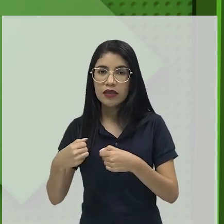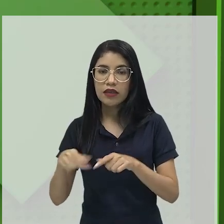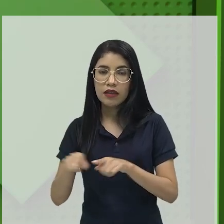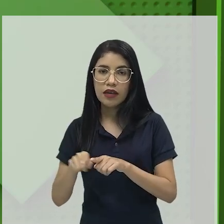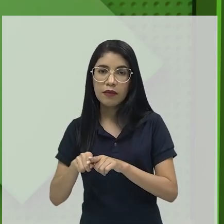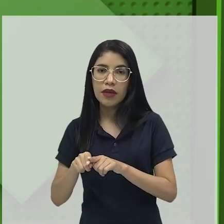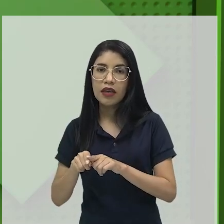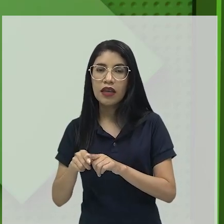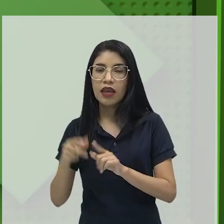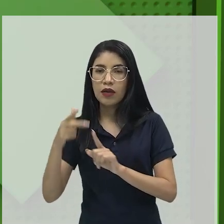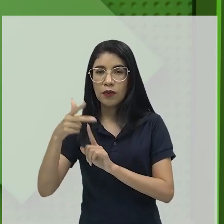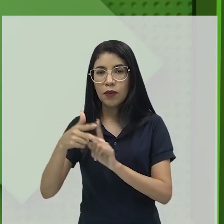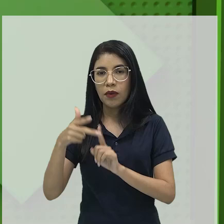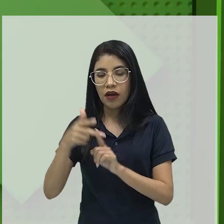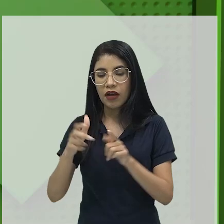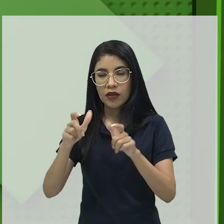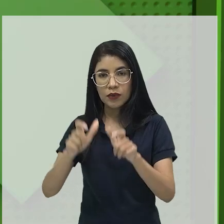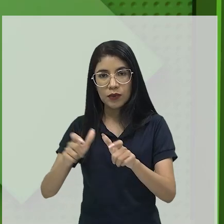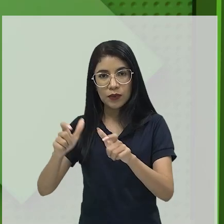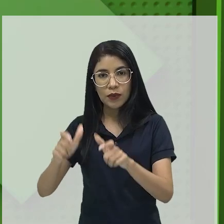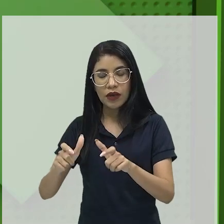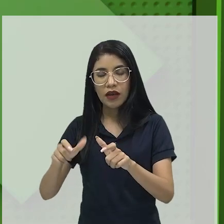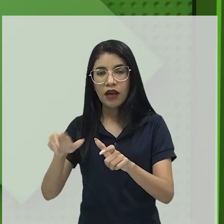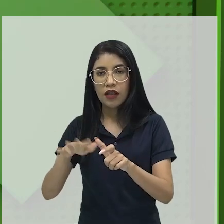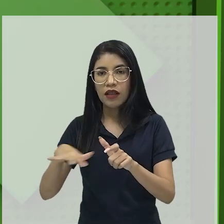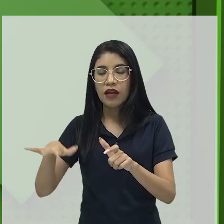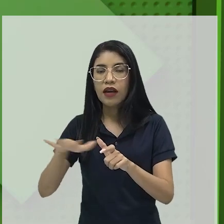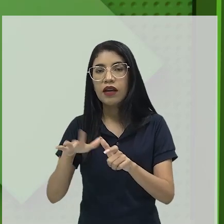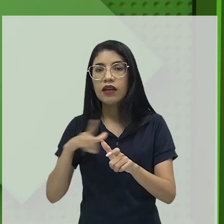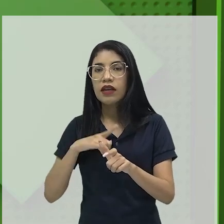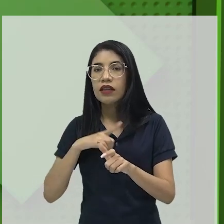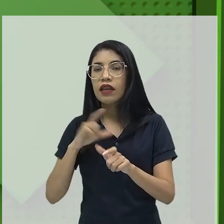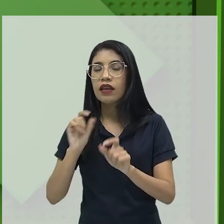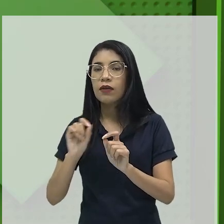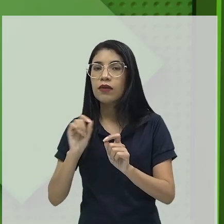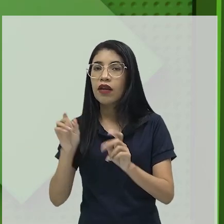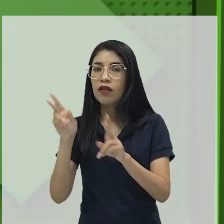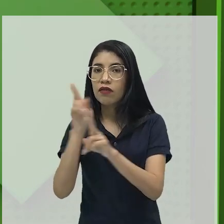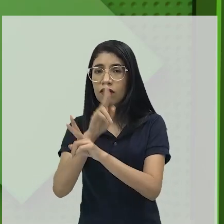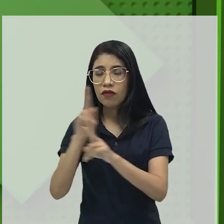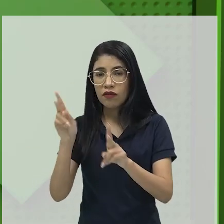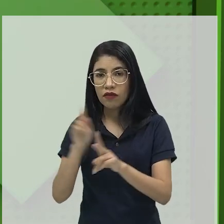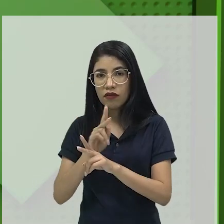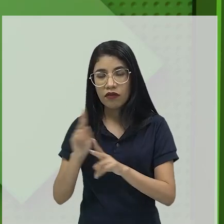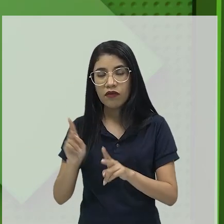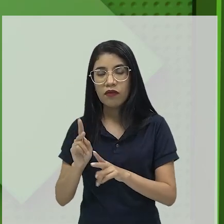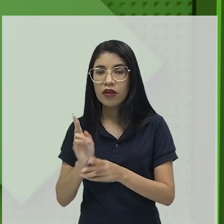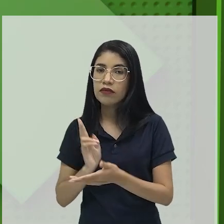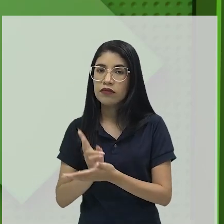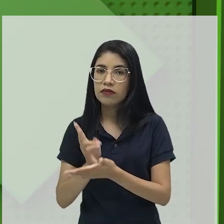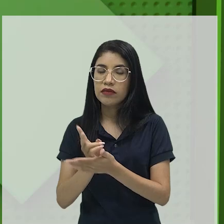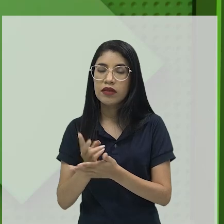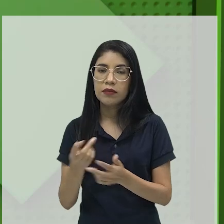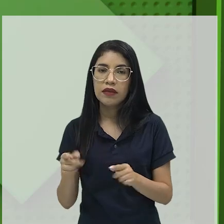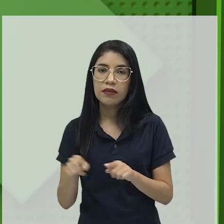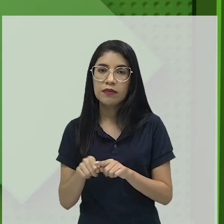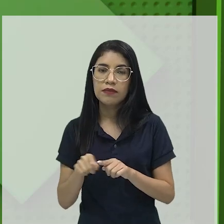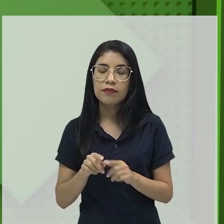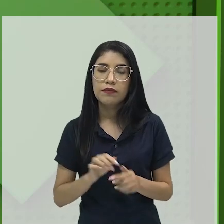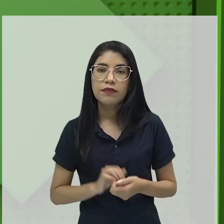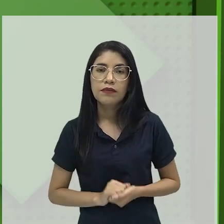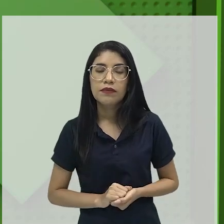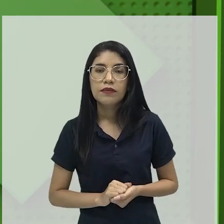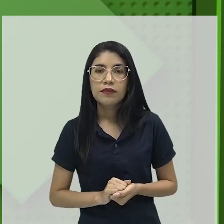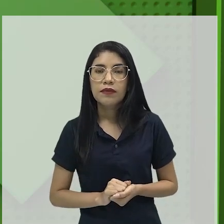essas usinas eólicas sejam instaladas em uma região onde há uma grande quantidade de